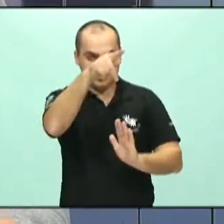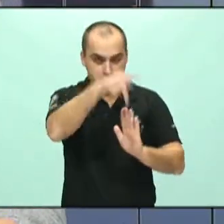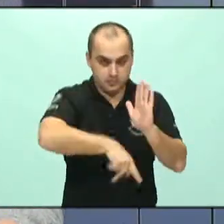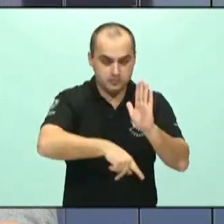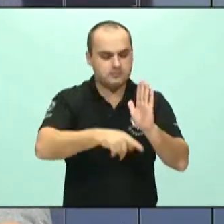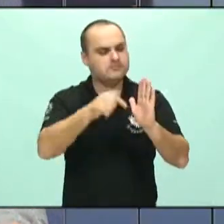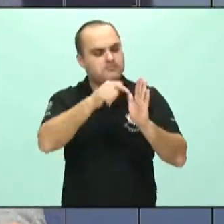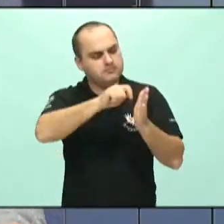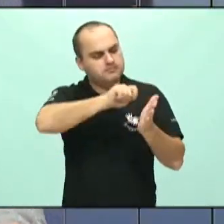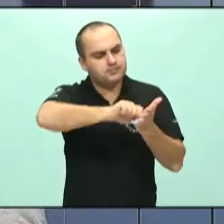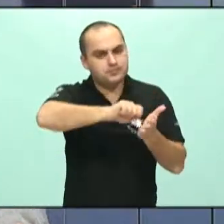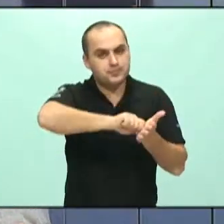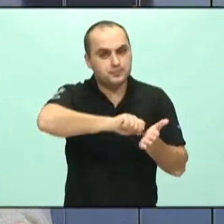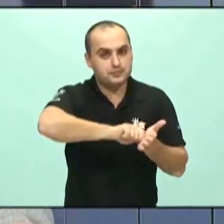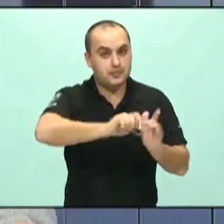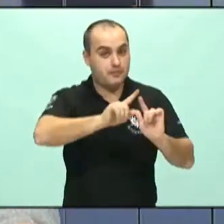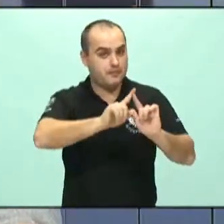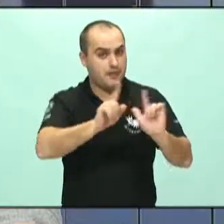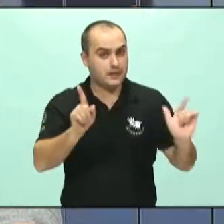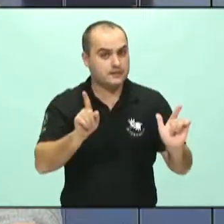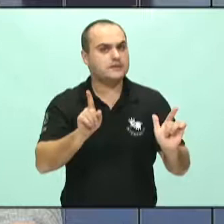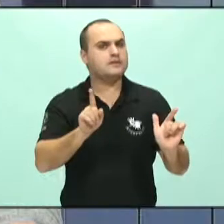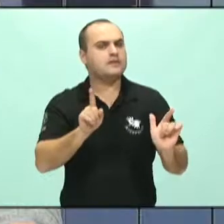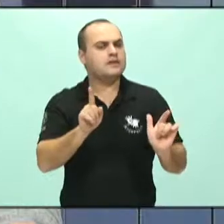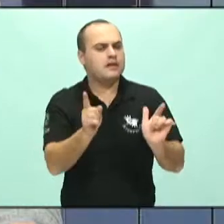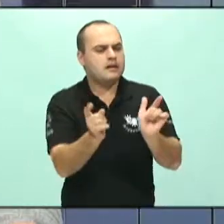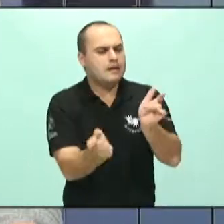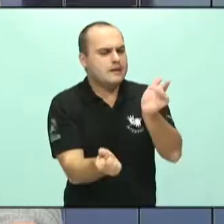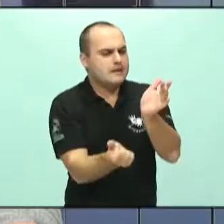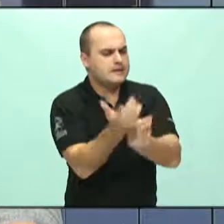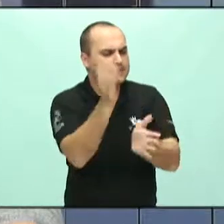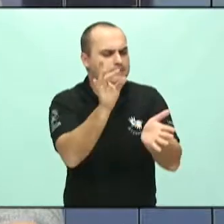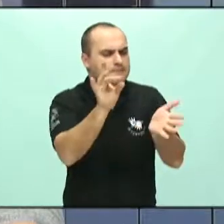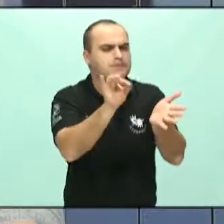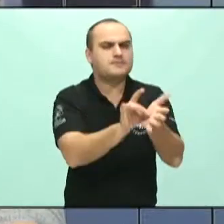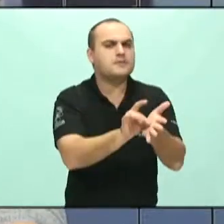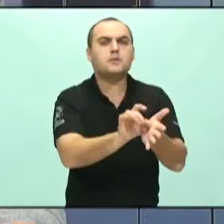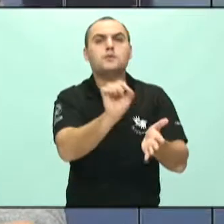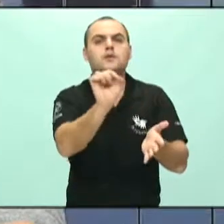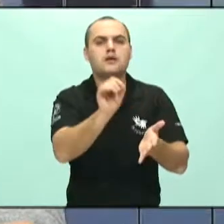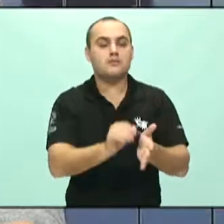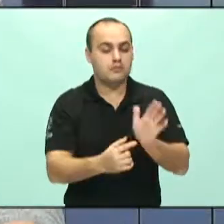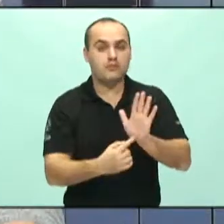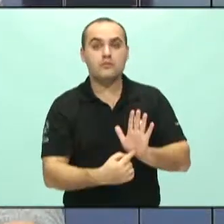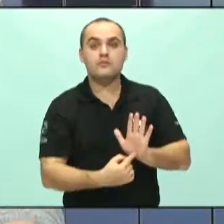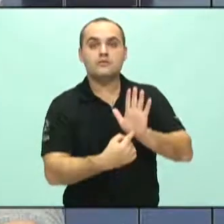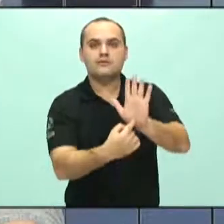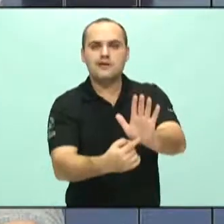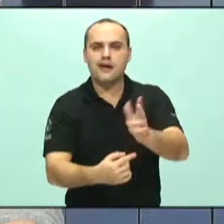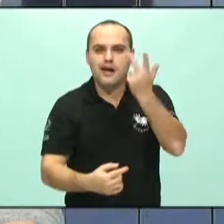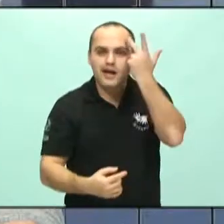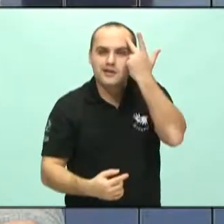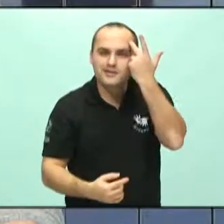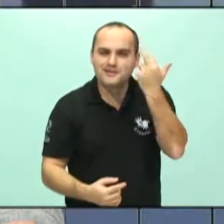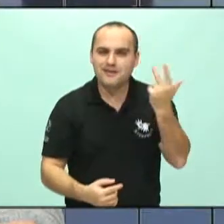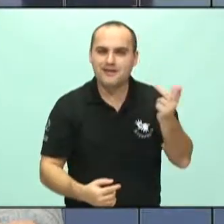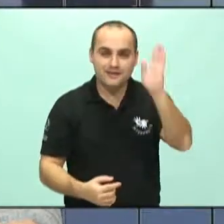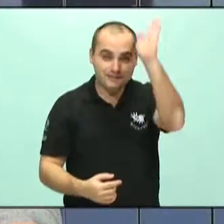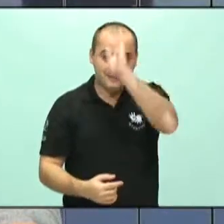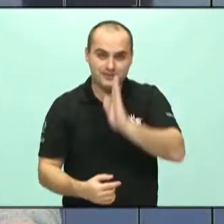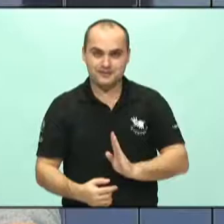mas a idealização mesmo foi para mostrar que a história do Brasil através da capoeira